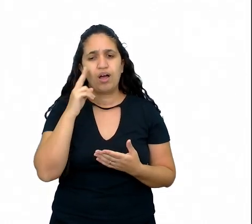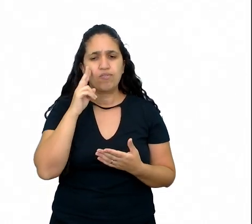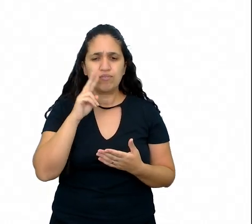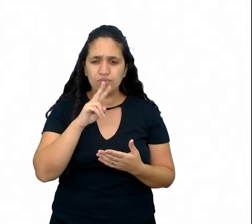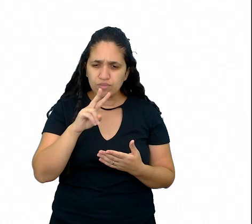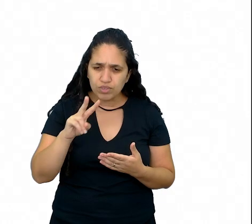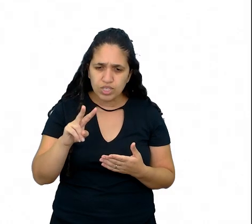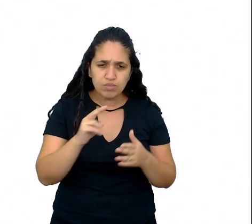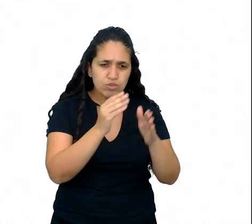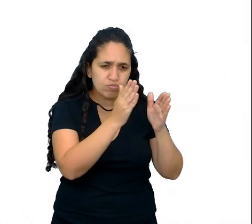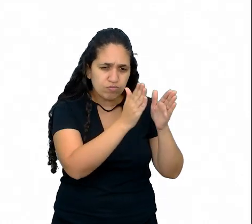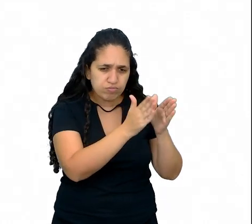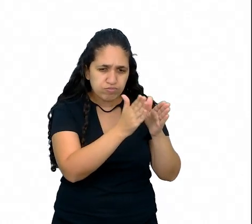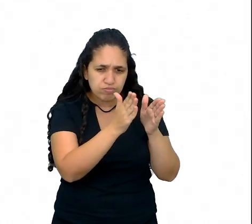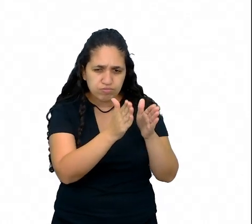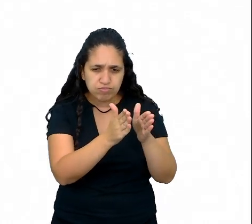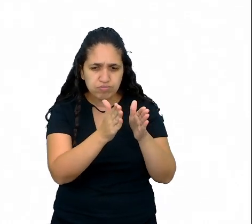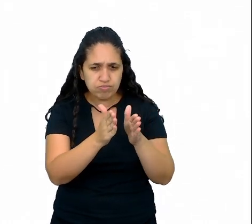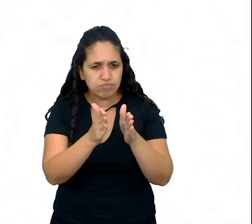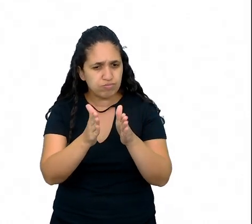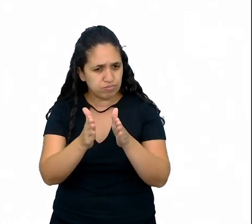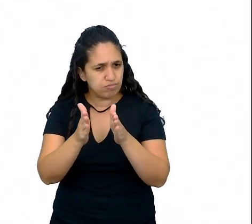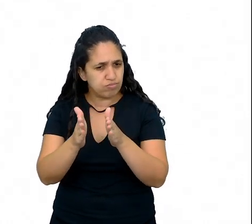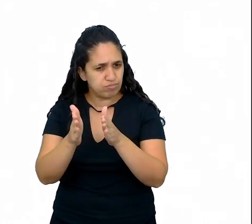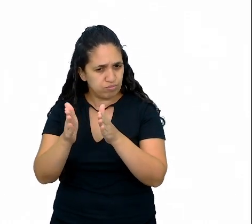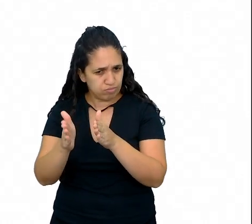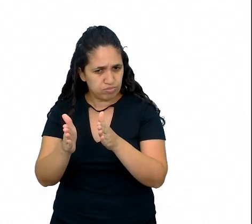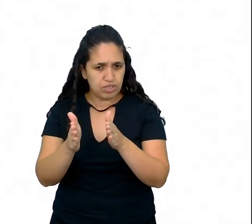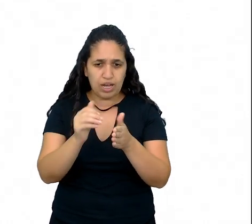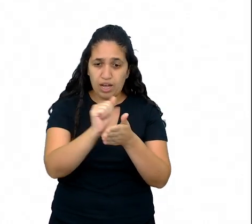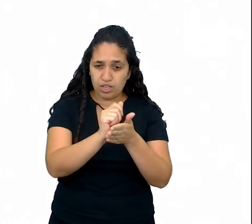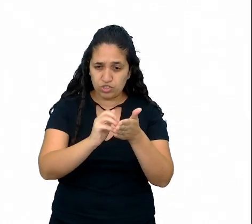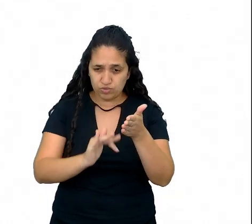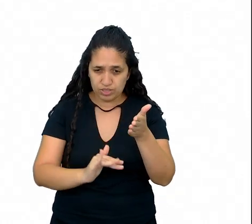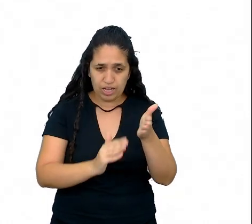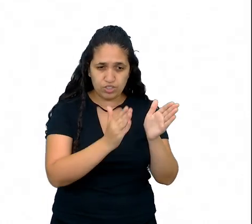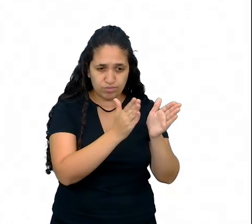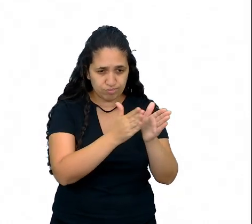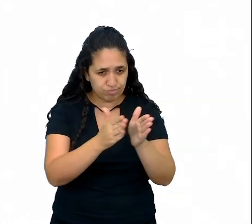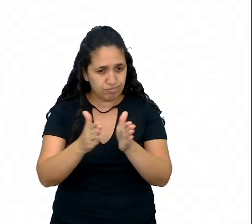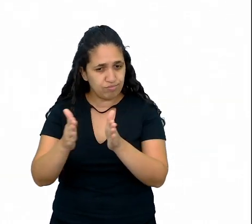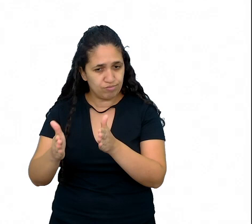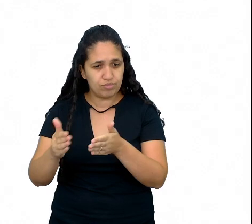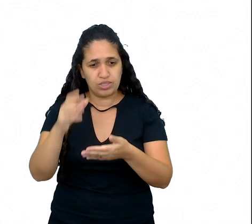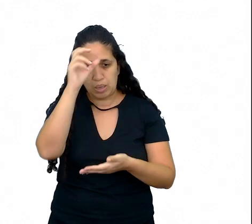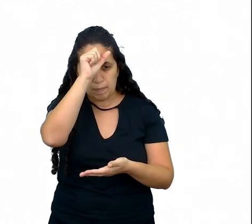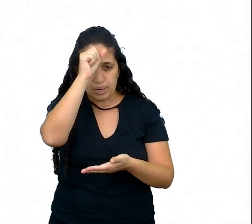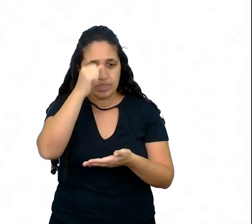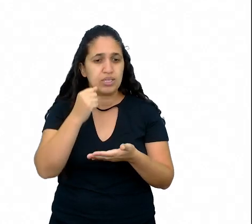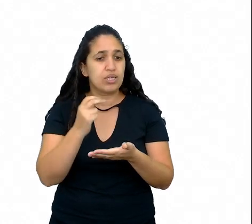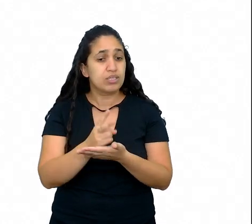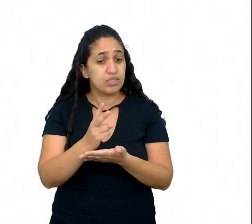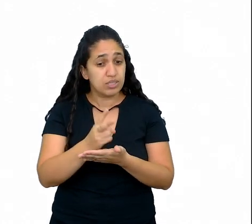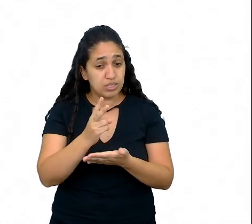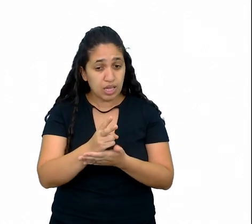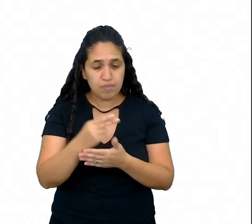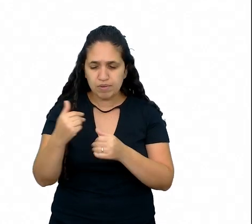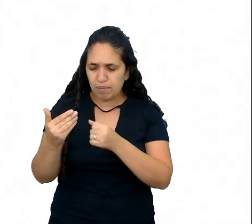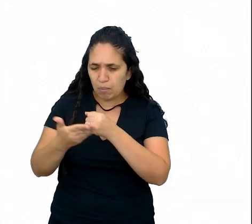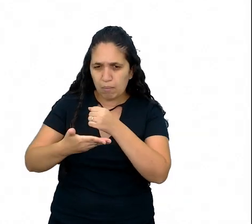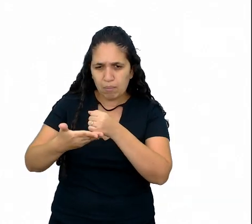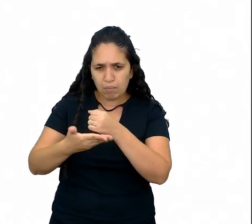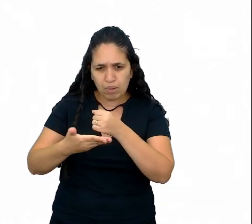de etapa, durante a realização da ABP, as sequências de atividades material Aprender Sempre serviram de base para a realização das